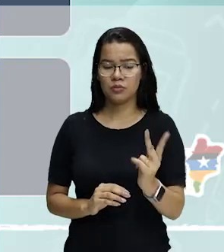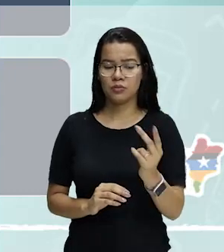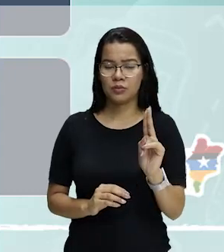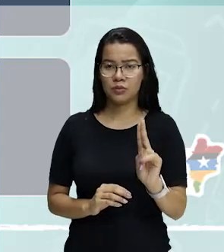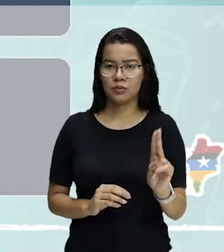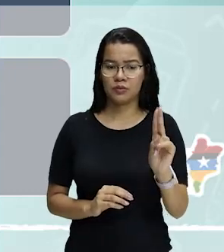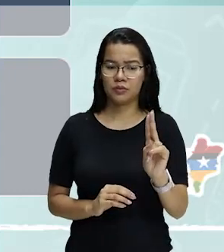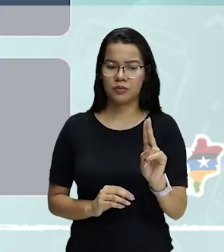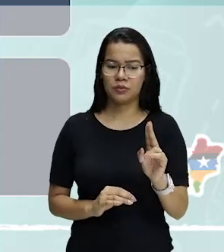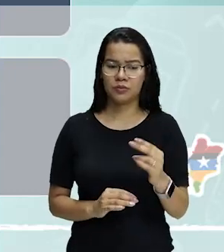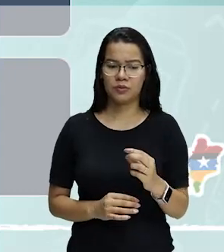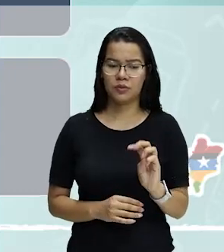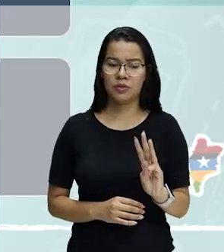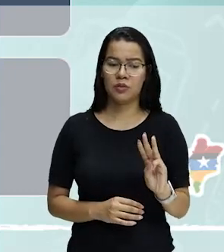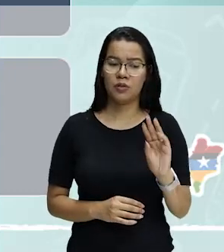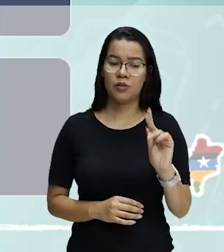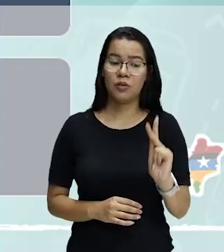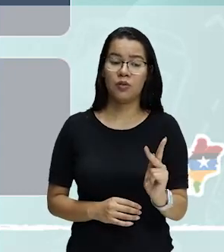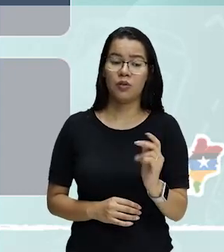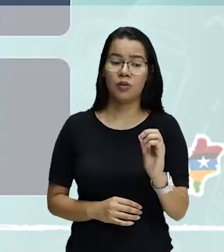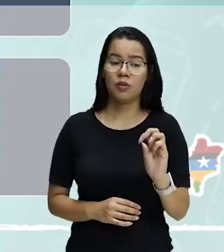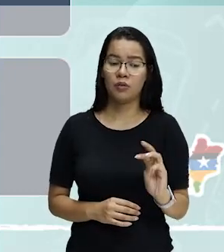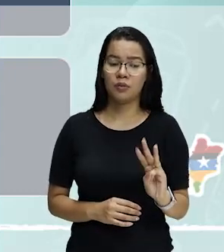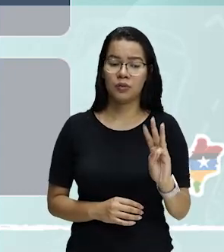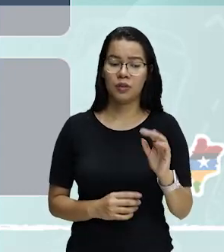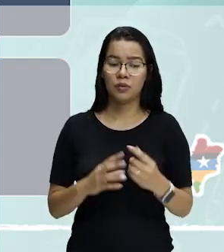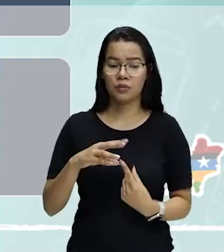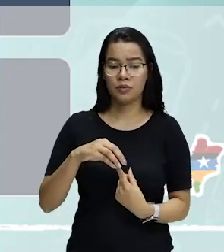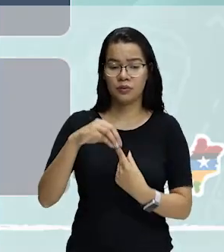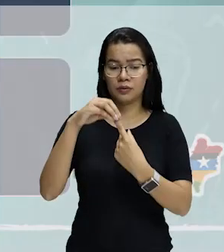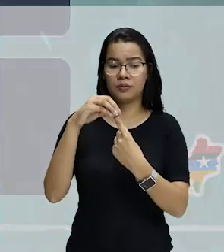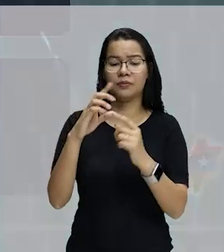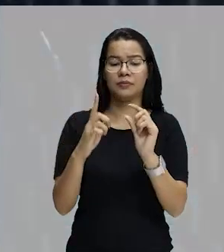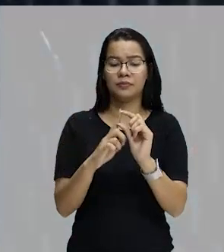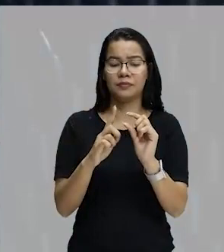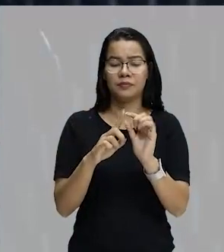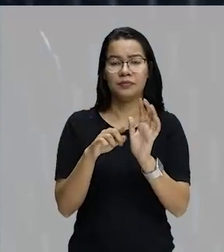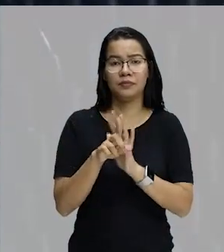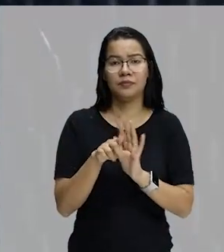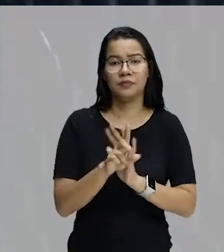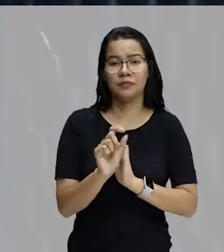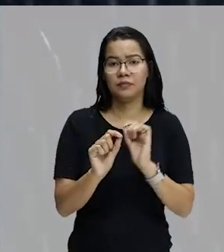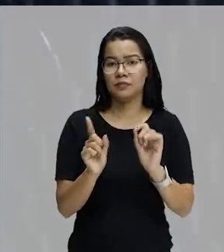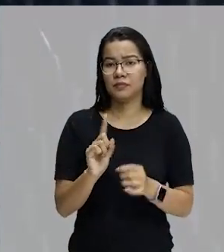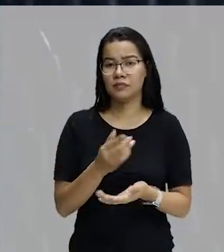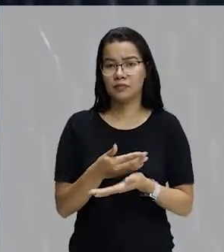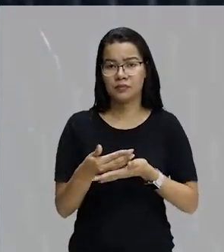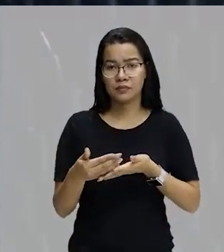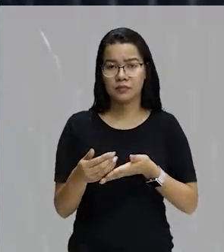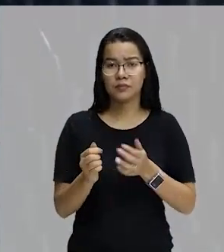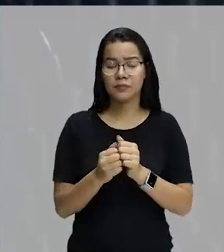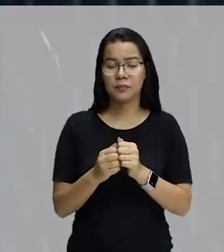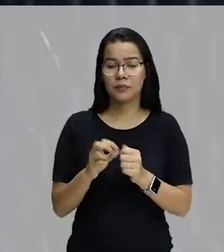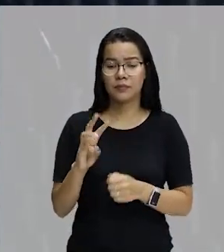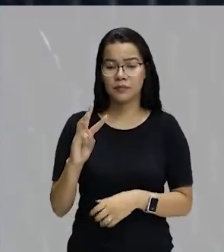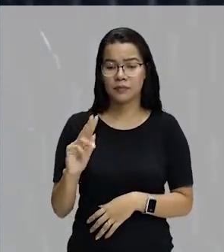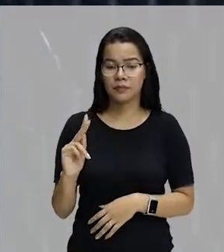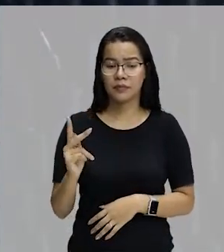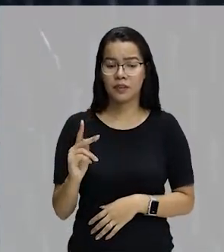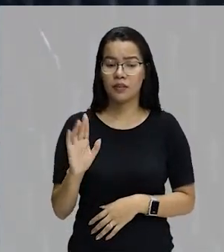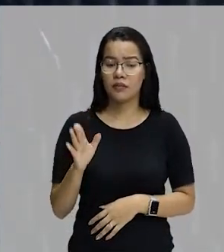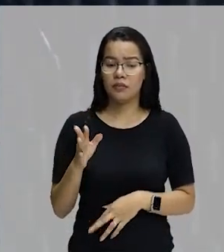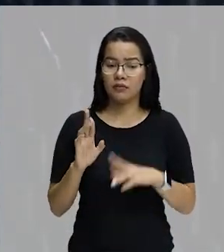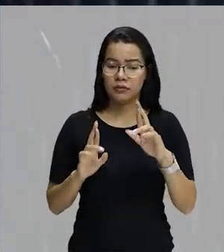palavra interrogativa que nós temos na língua inglesa que não começa com WH. Então, ele já é diferente por essa característica.